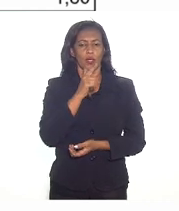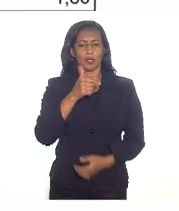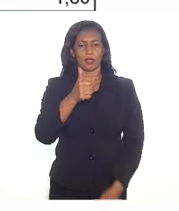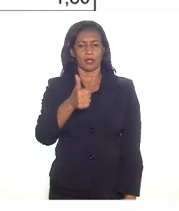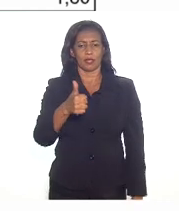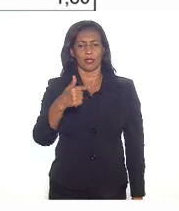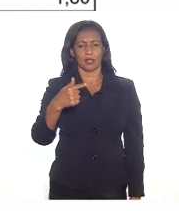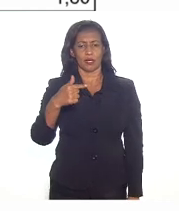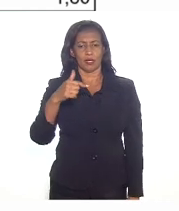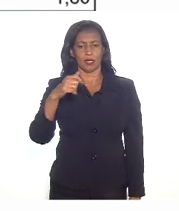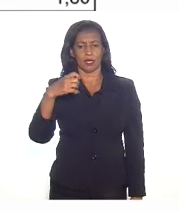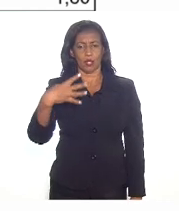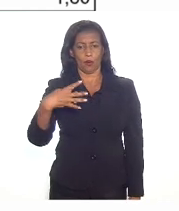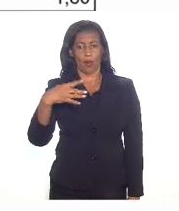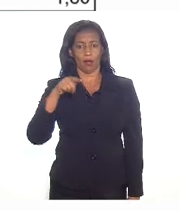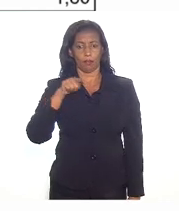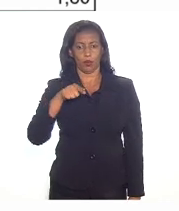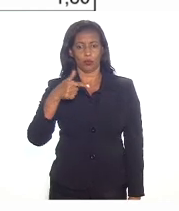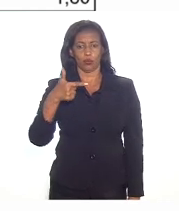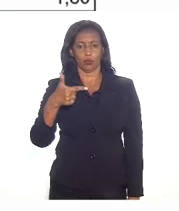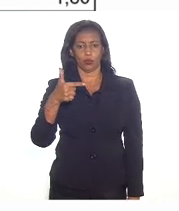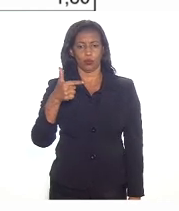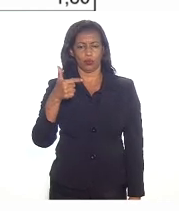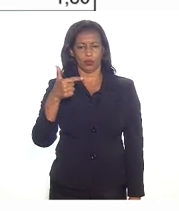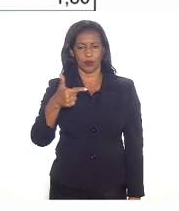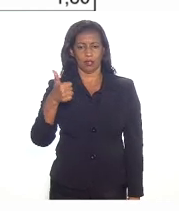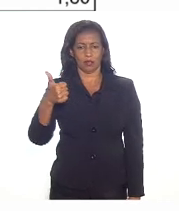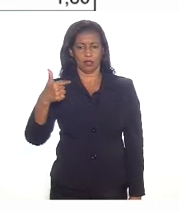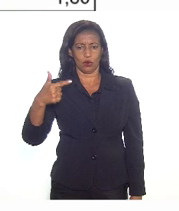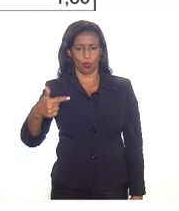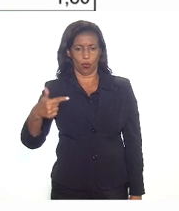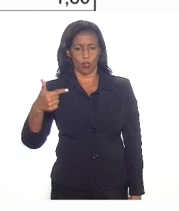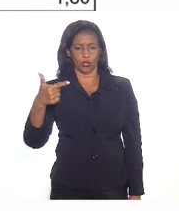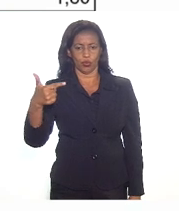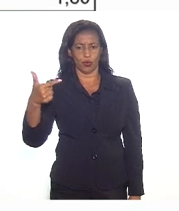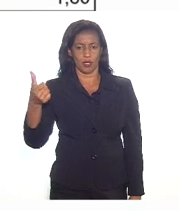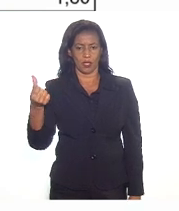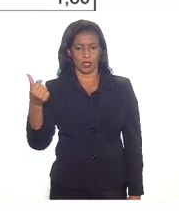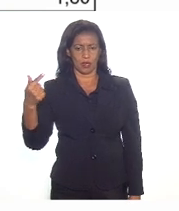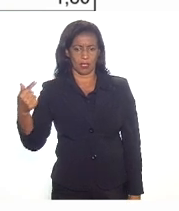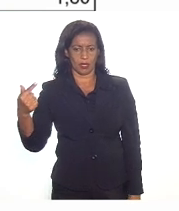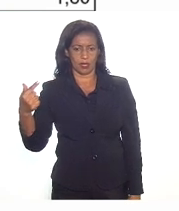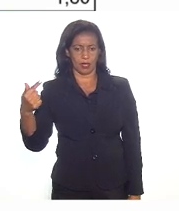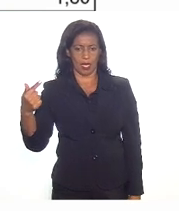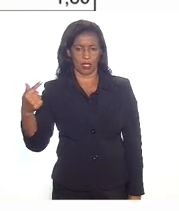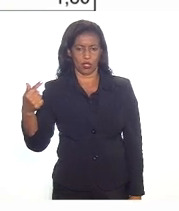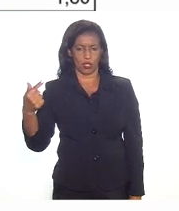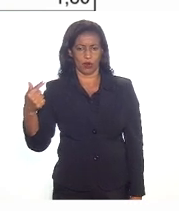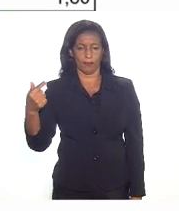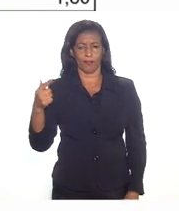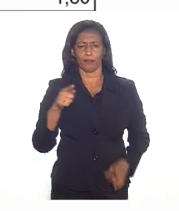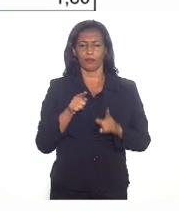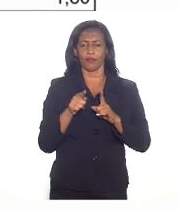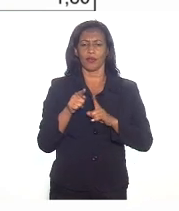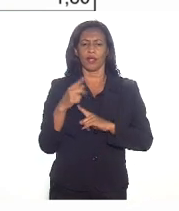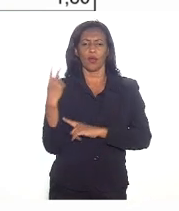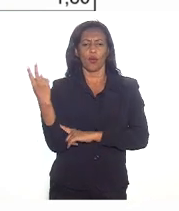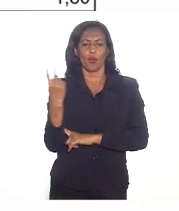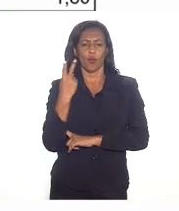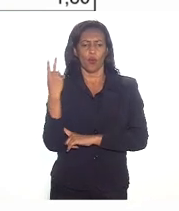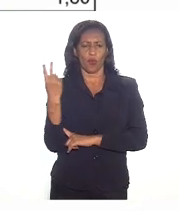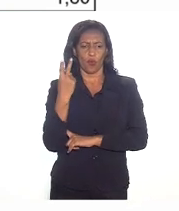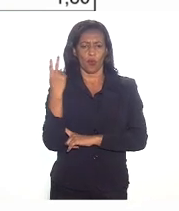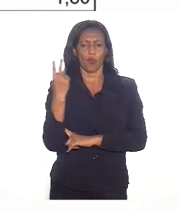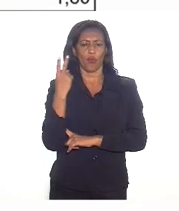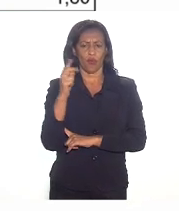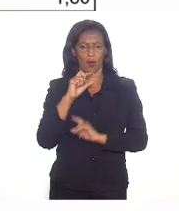174 bi, esse dado de 2019, do Ministério da Economia, e devolve 36. O valor aqui da arrecadação é alto também,